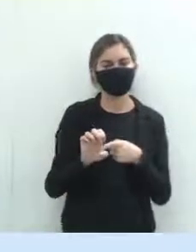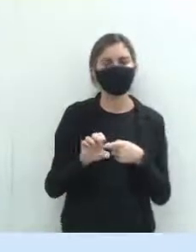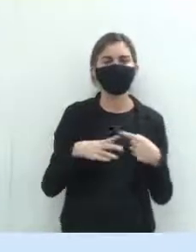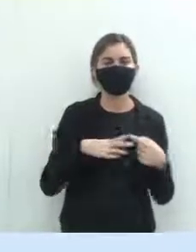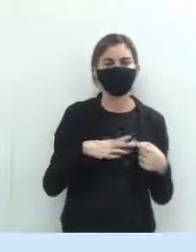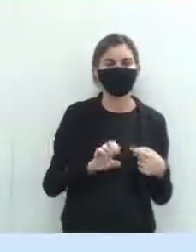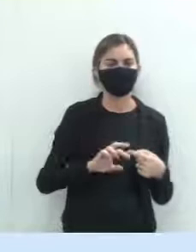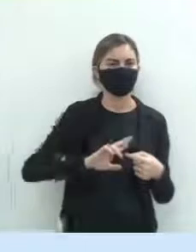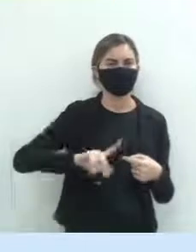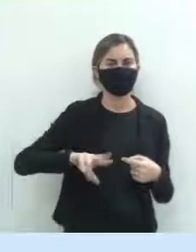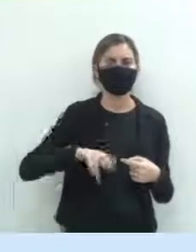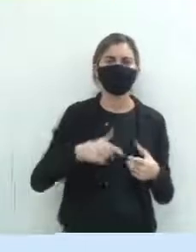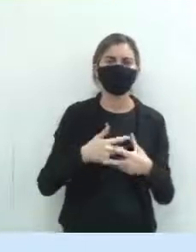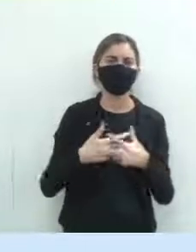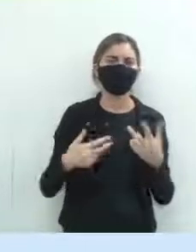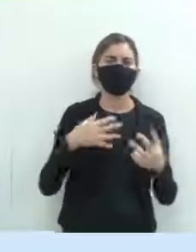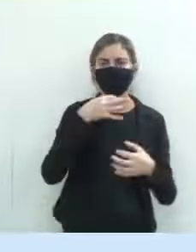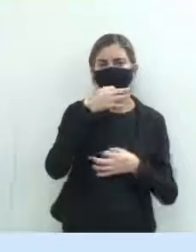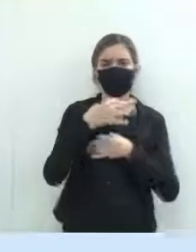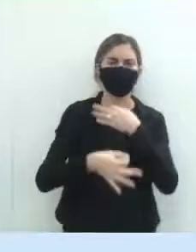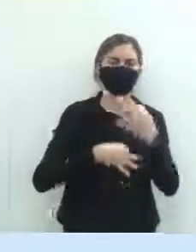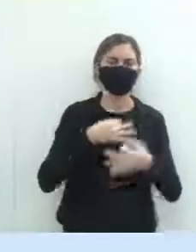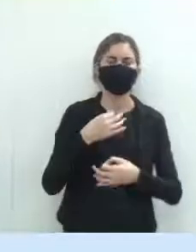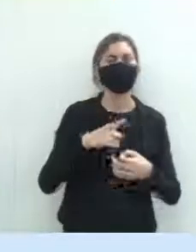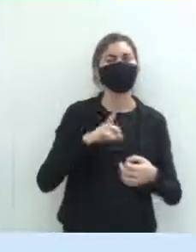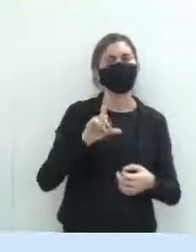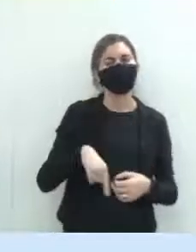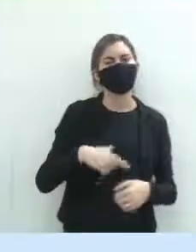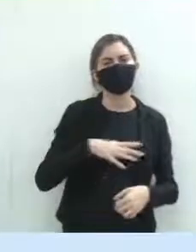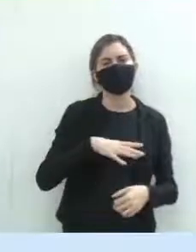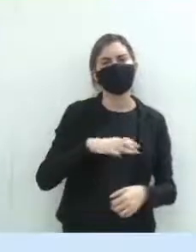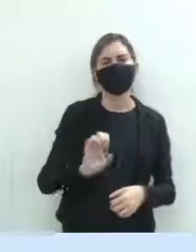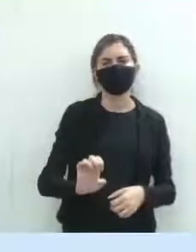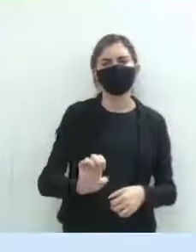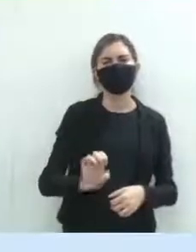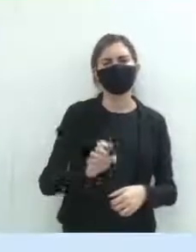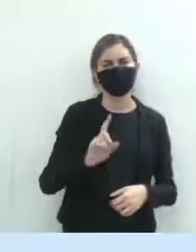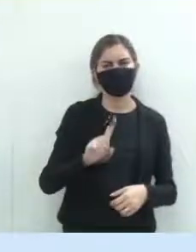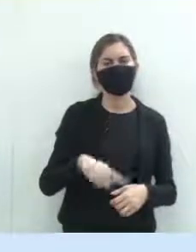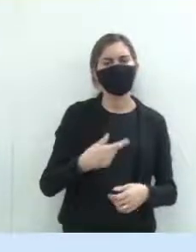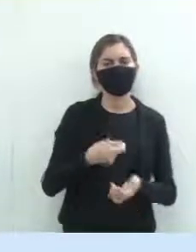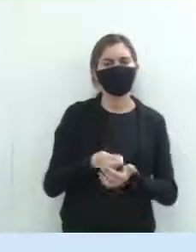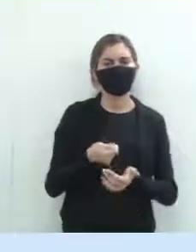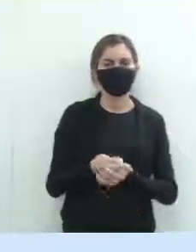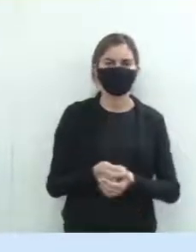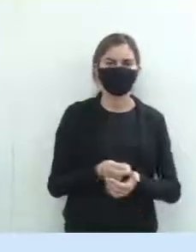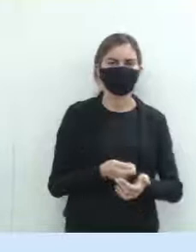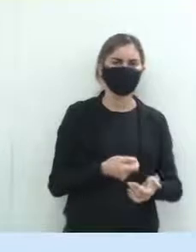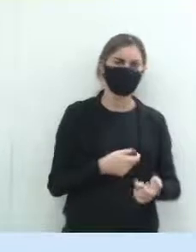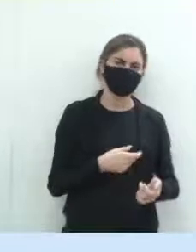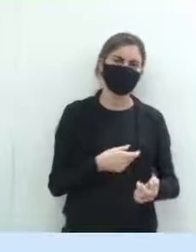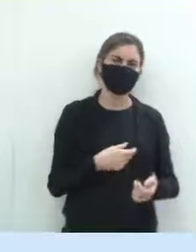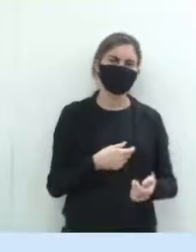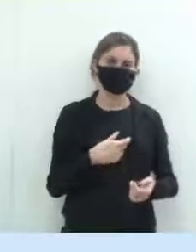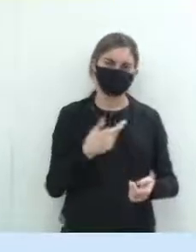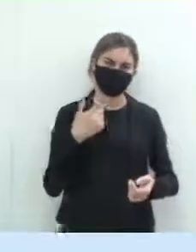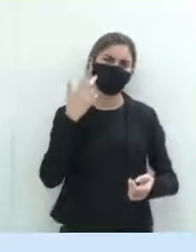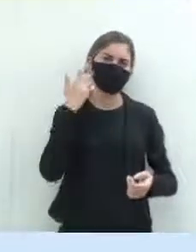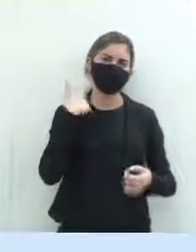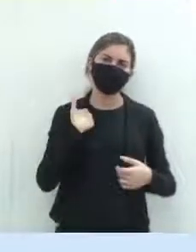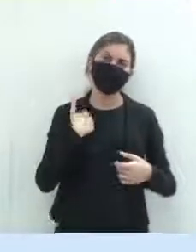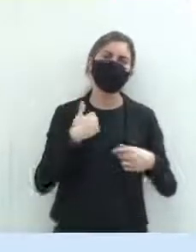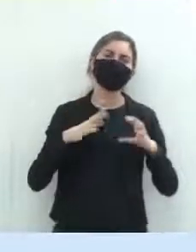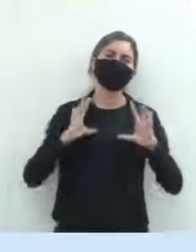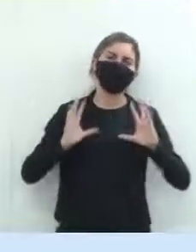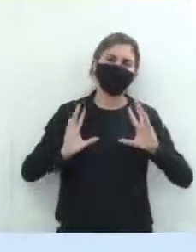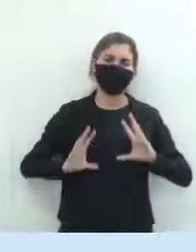ética não me é uma questão de opção. A ética é uma questão de obrigação, certo? O meu